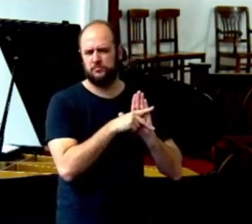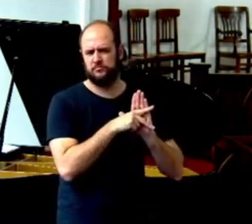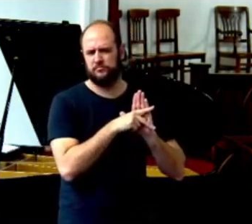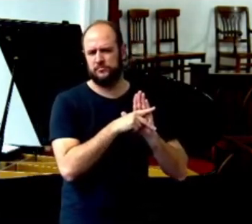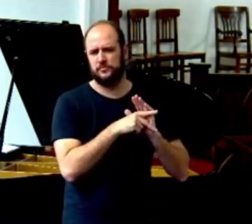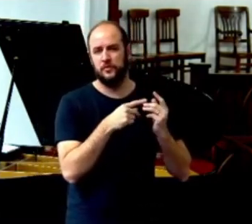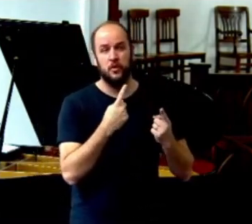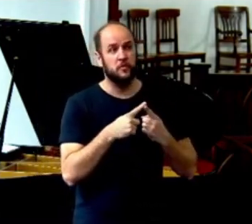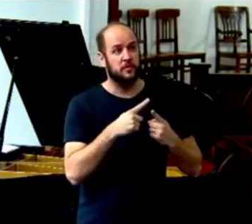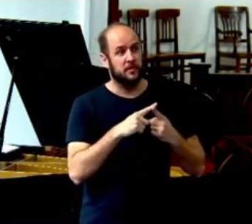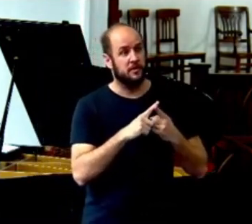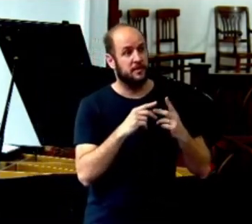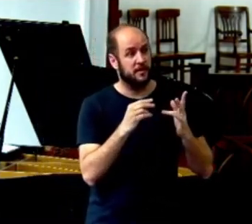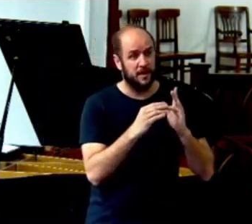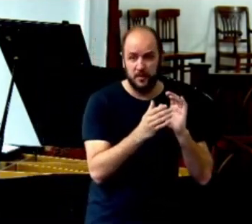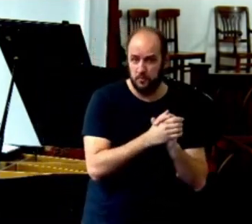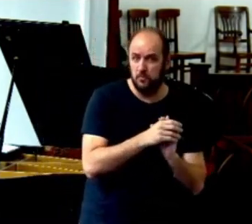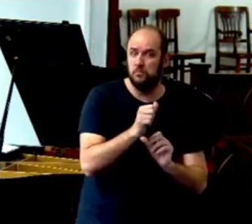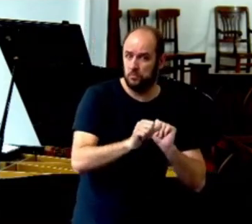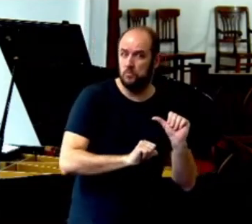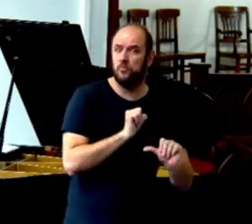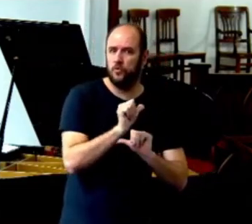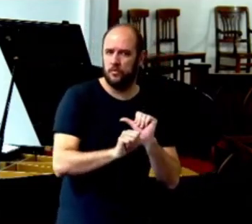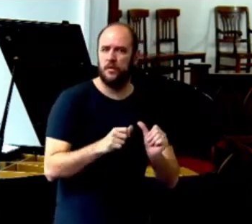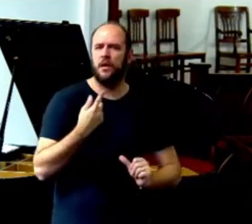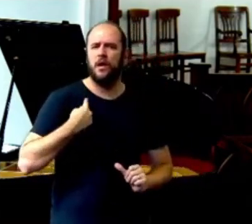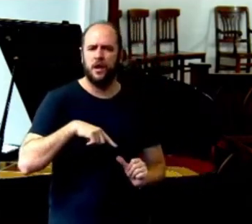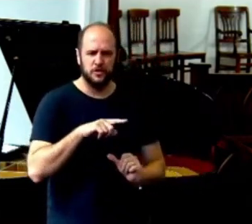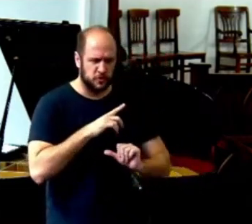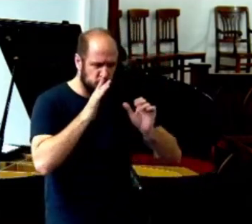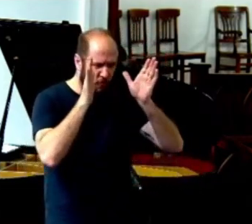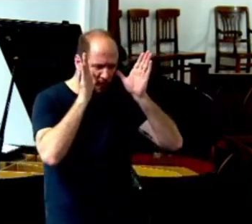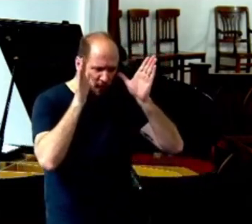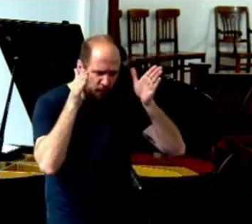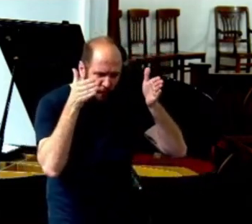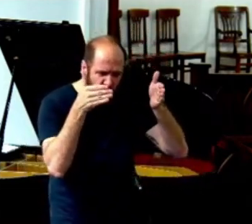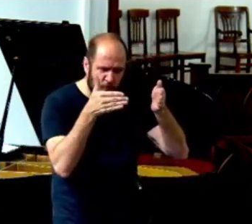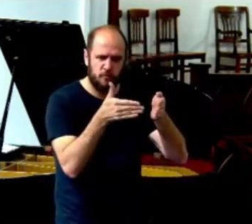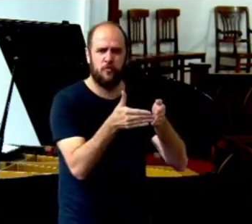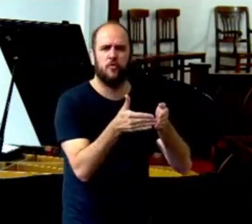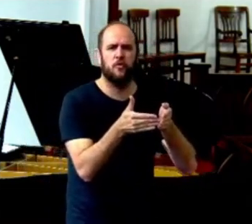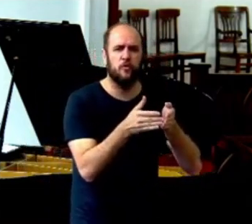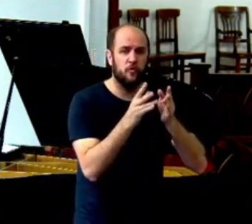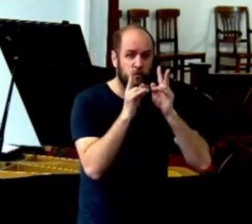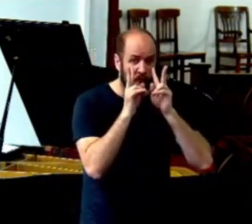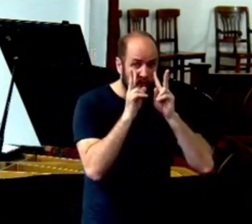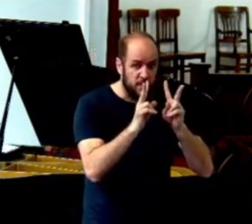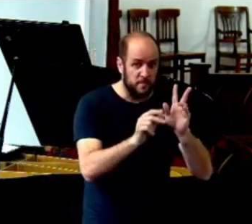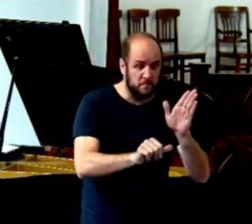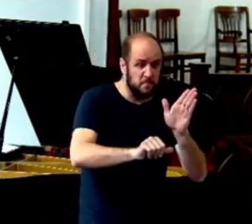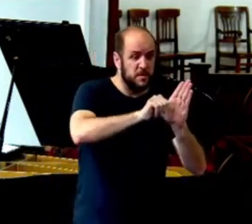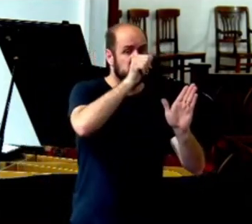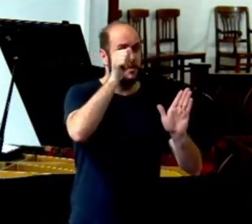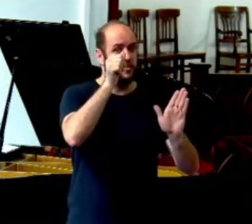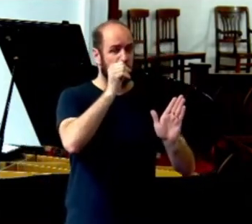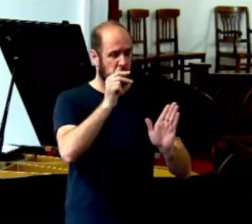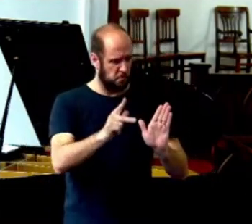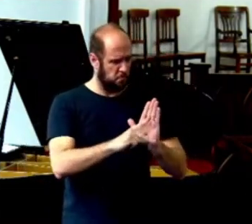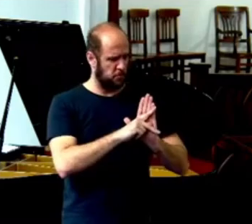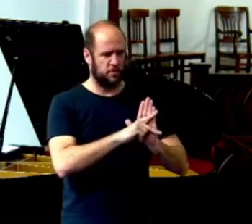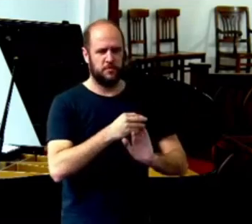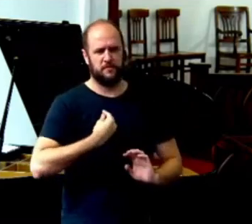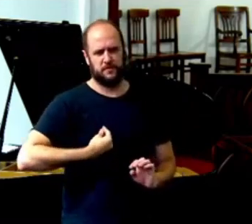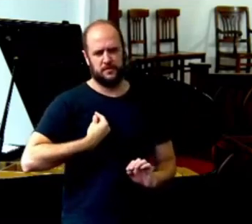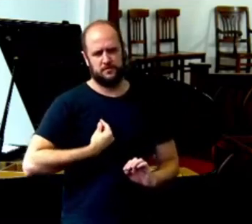Porque casamentos mudam quando nós nos concentramos em olhar primeiro para o